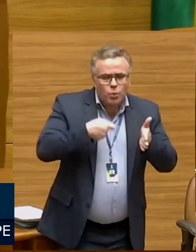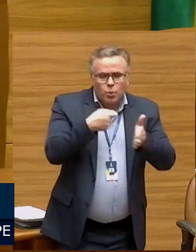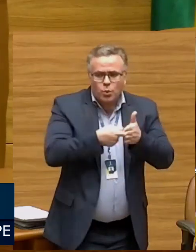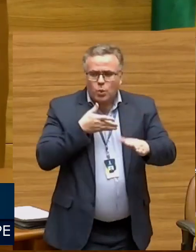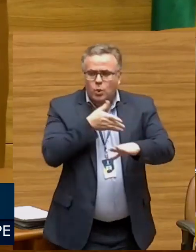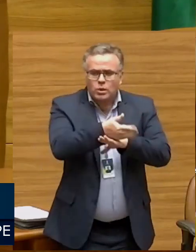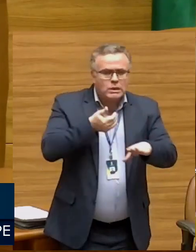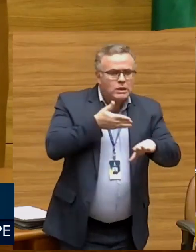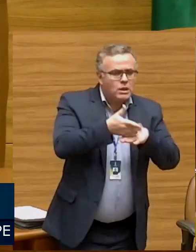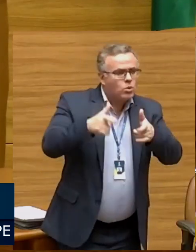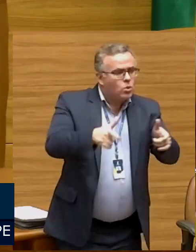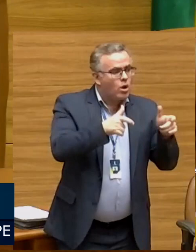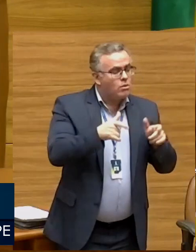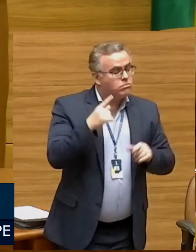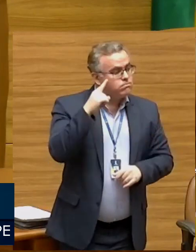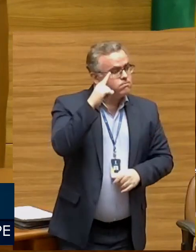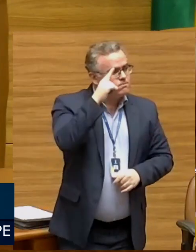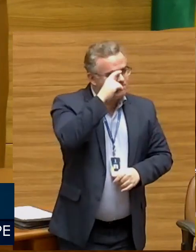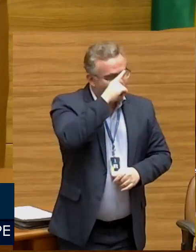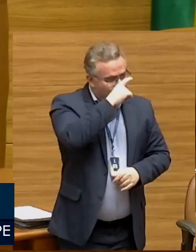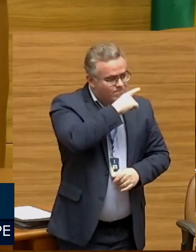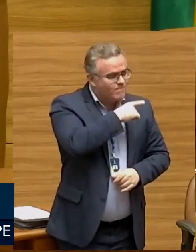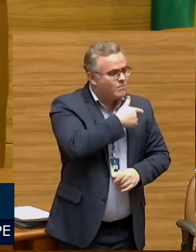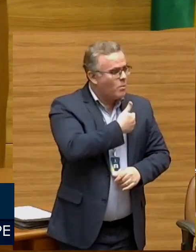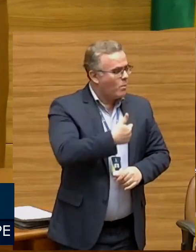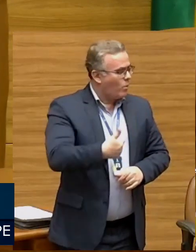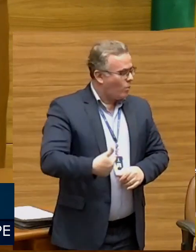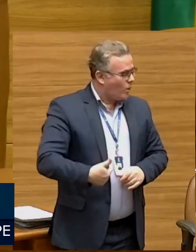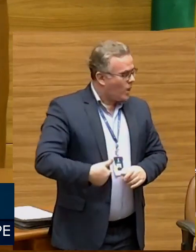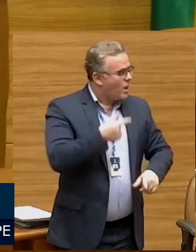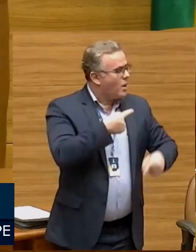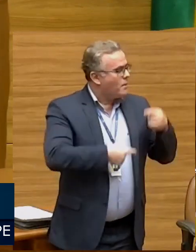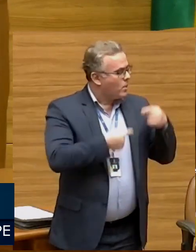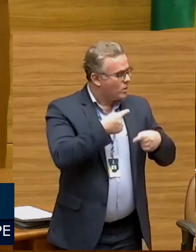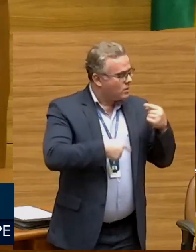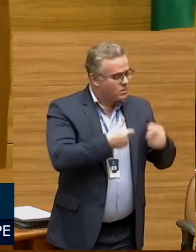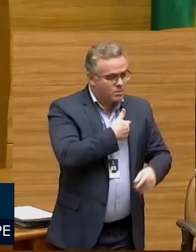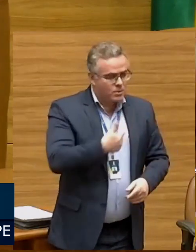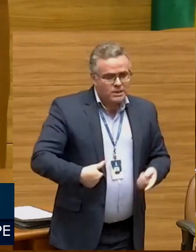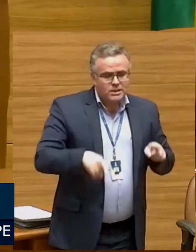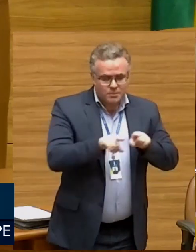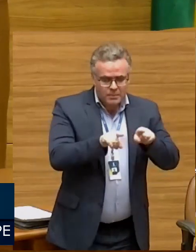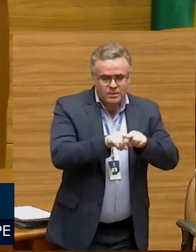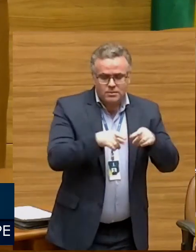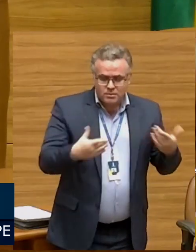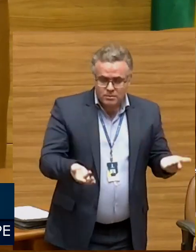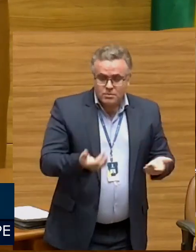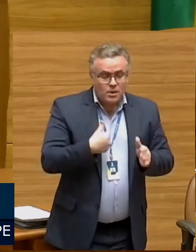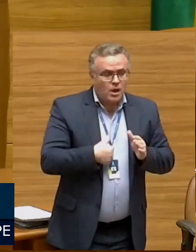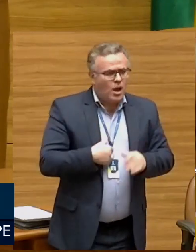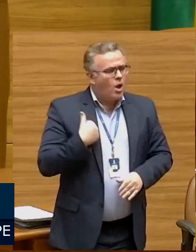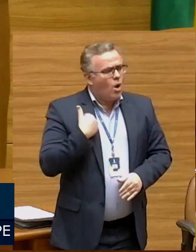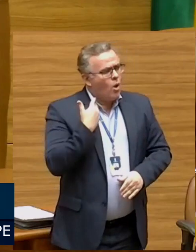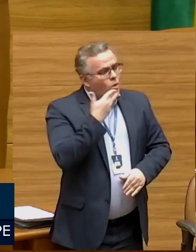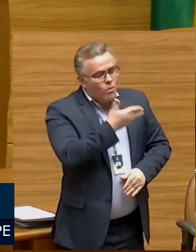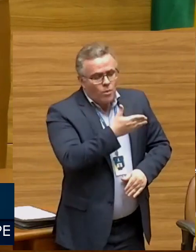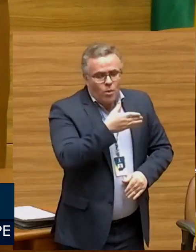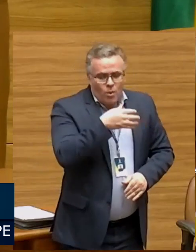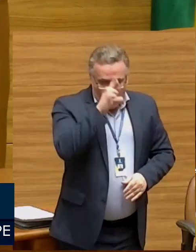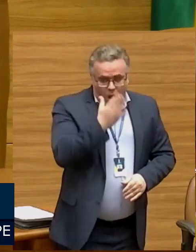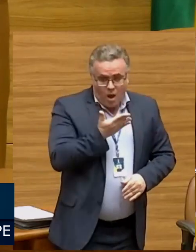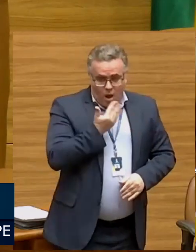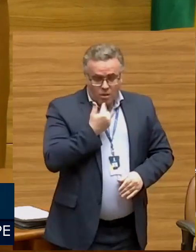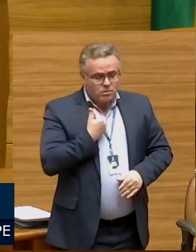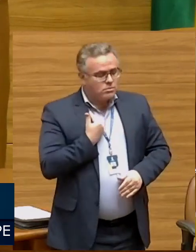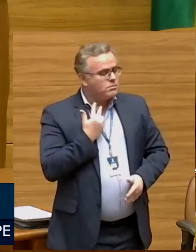acesso a alguns serviços públicos, a algumas políticas públicas. Hoje eu fui almoçar aqui no centro, quando eu retorno, tinha